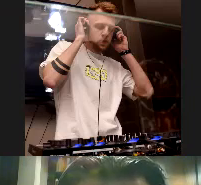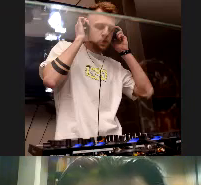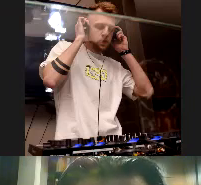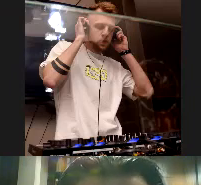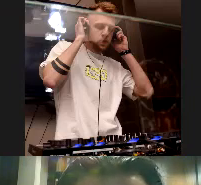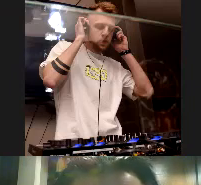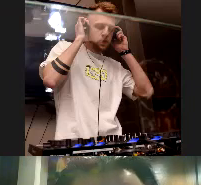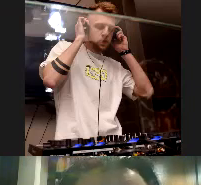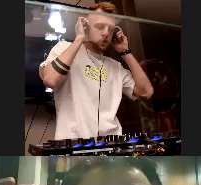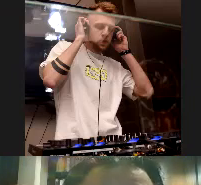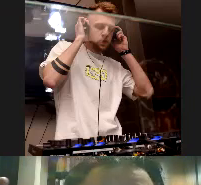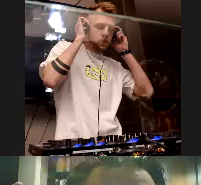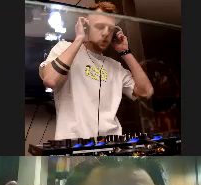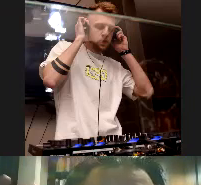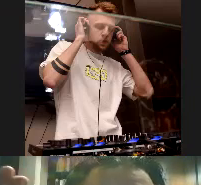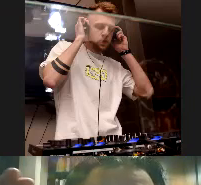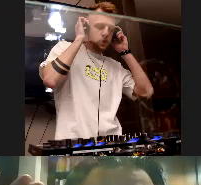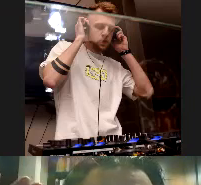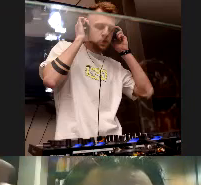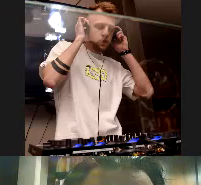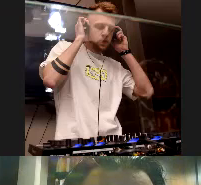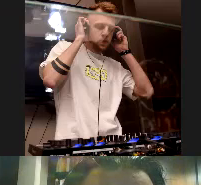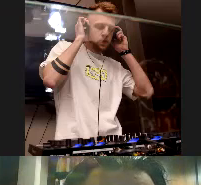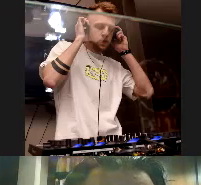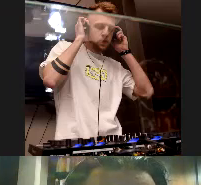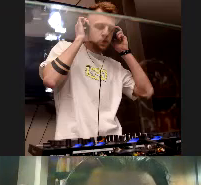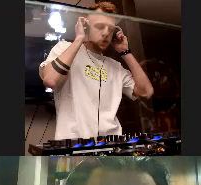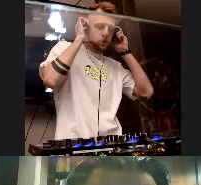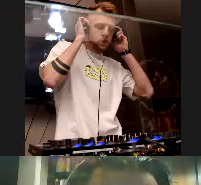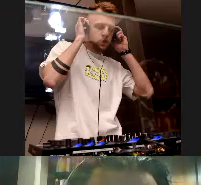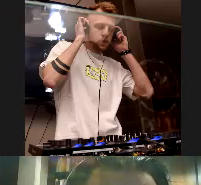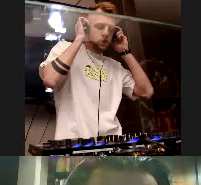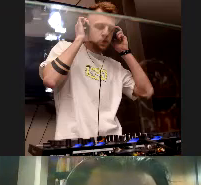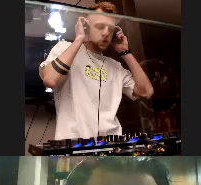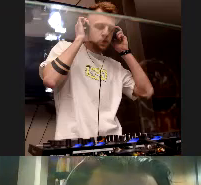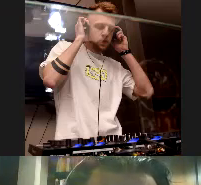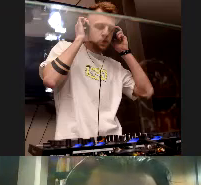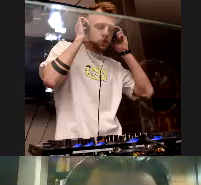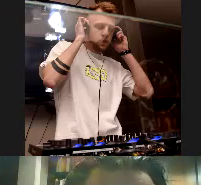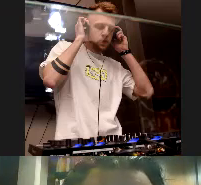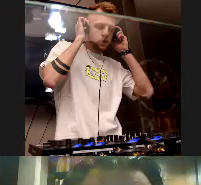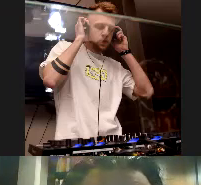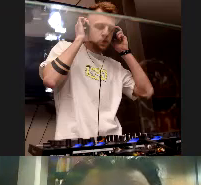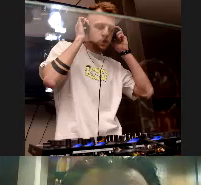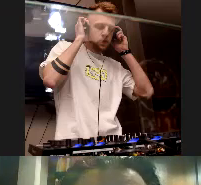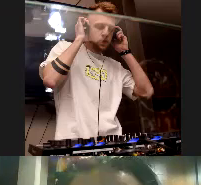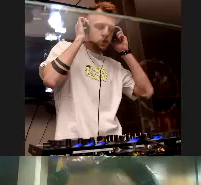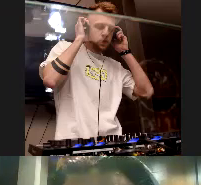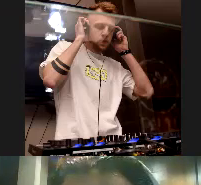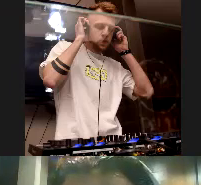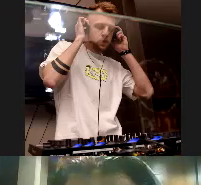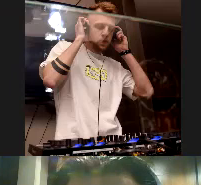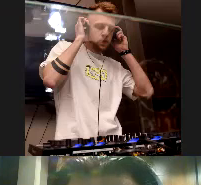Então, abastecimento de água. Uso primordial da água. Dar água para as pessoas.